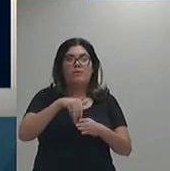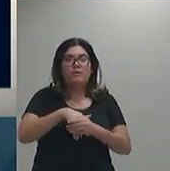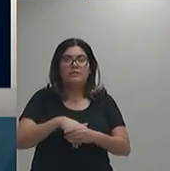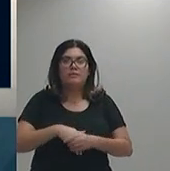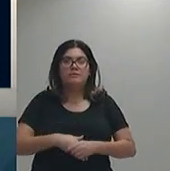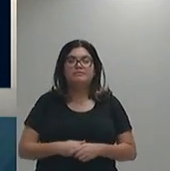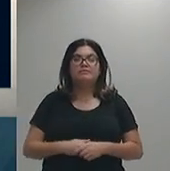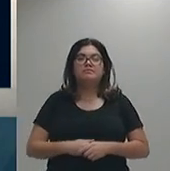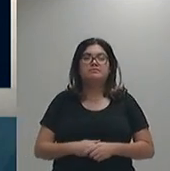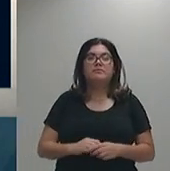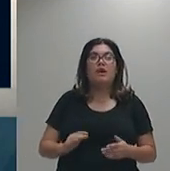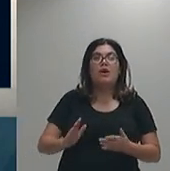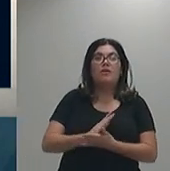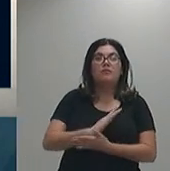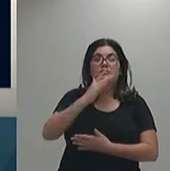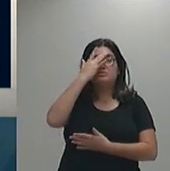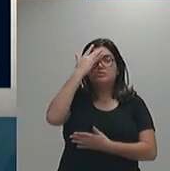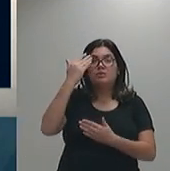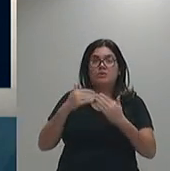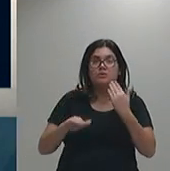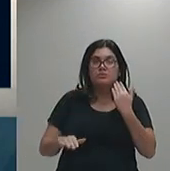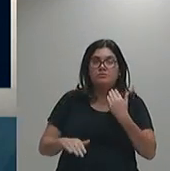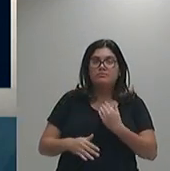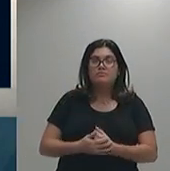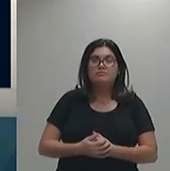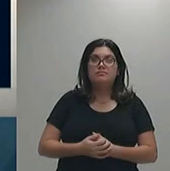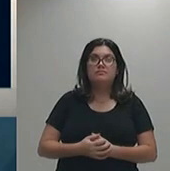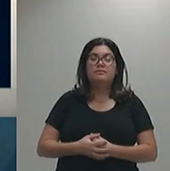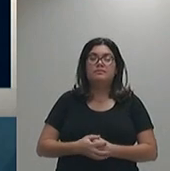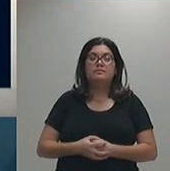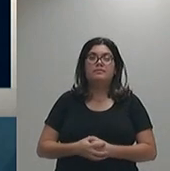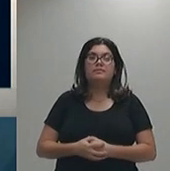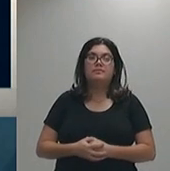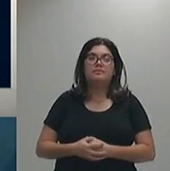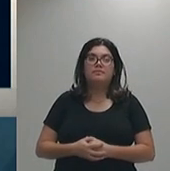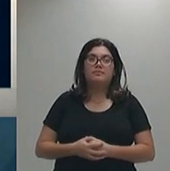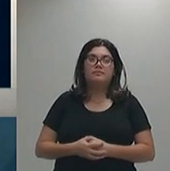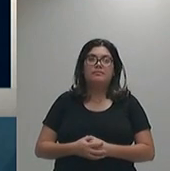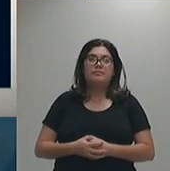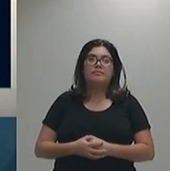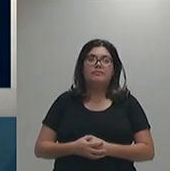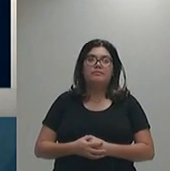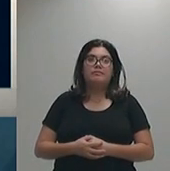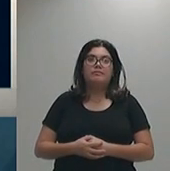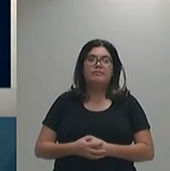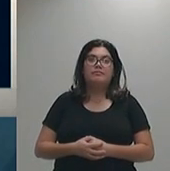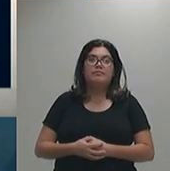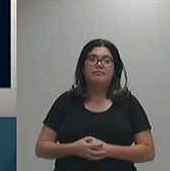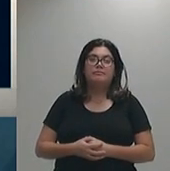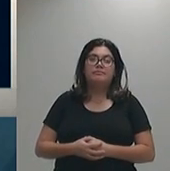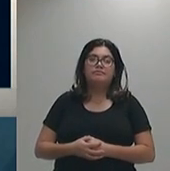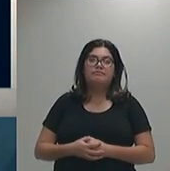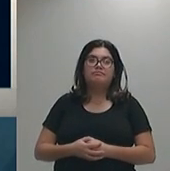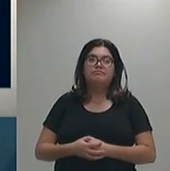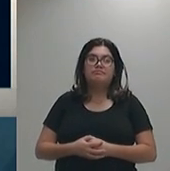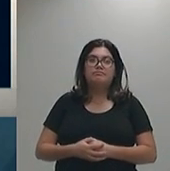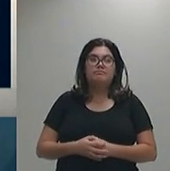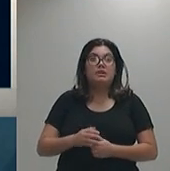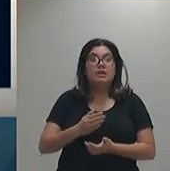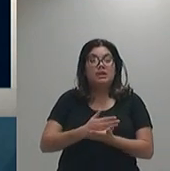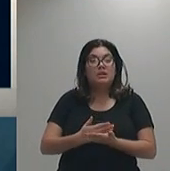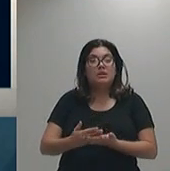divergência se o presidente ministro marco buzzi que eu quero